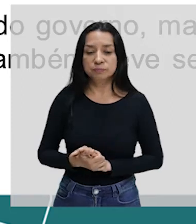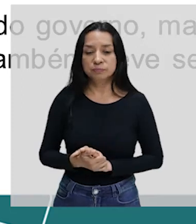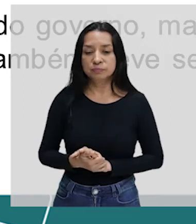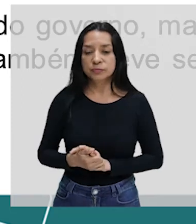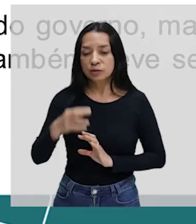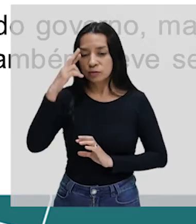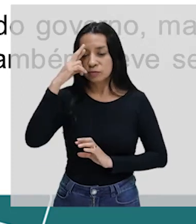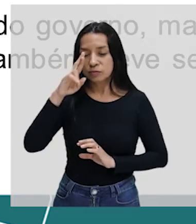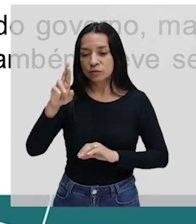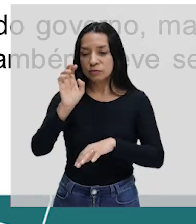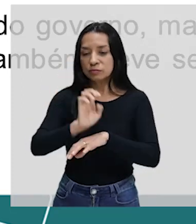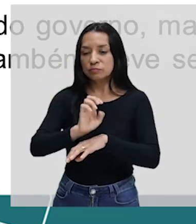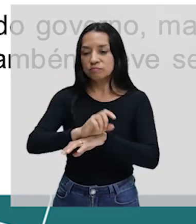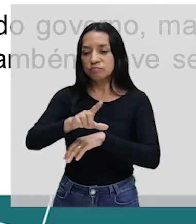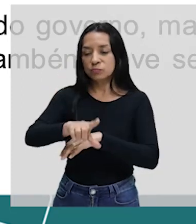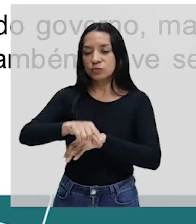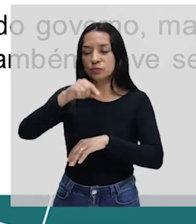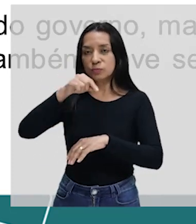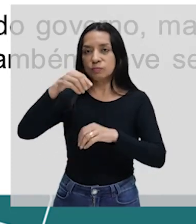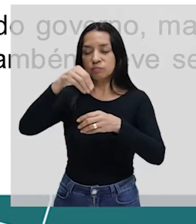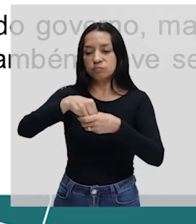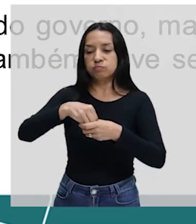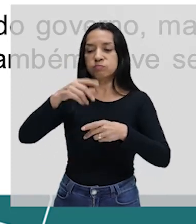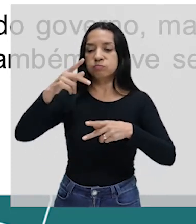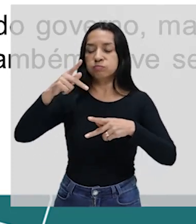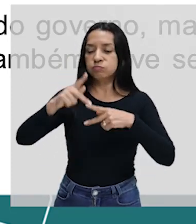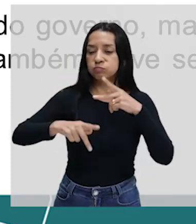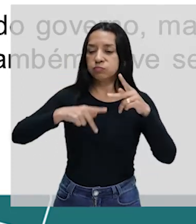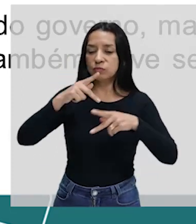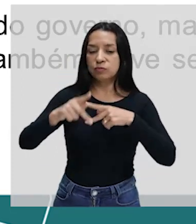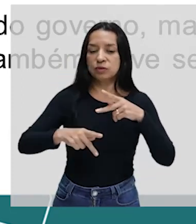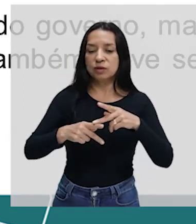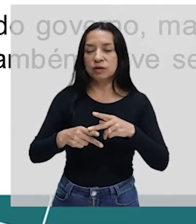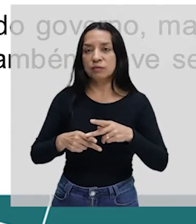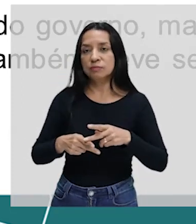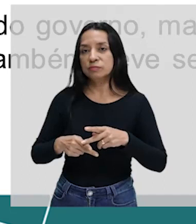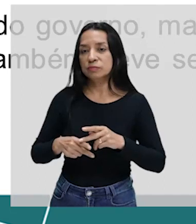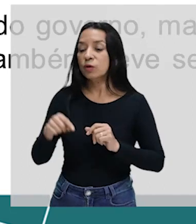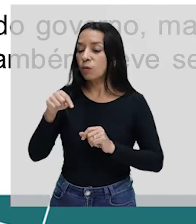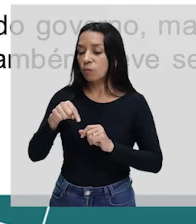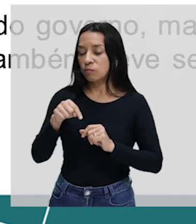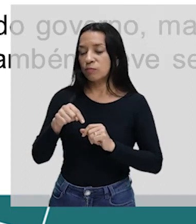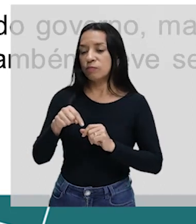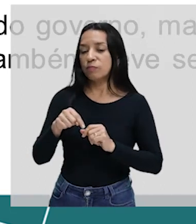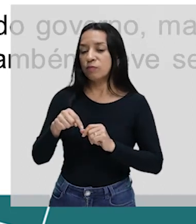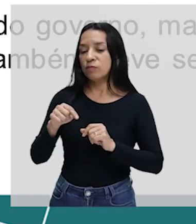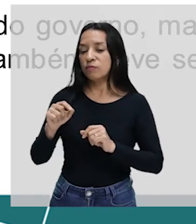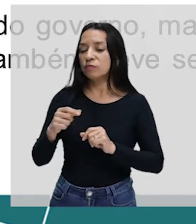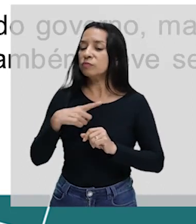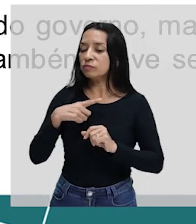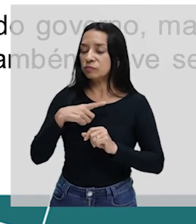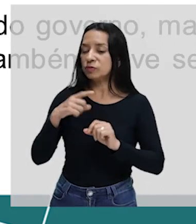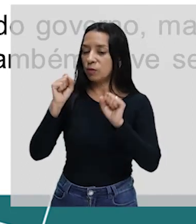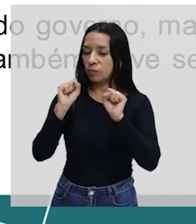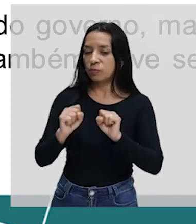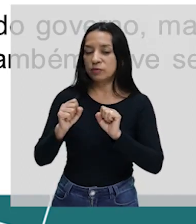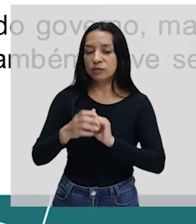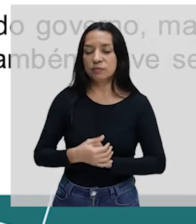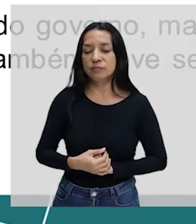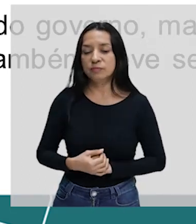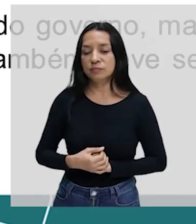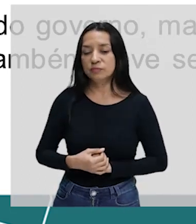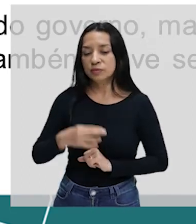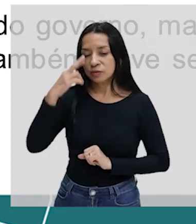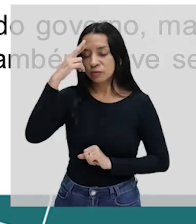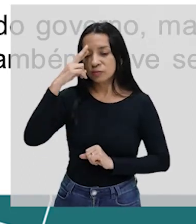pelo voto popular, cuja vontade é considerada soberana. O povo é soberano. Né? Esse chefe de Estado costuma ser também o